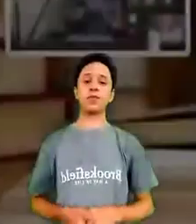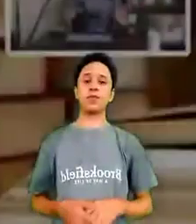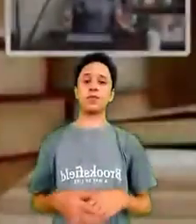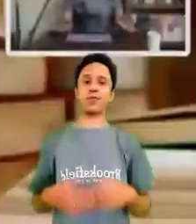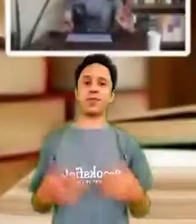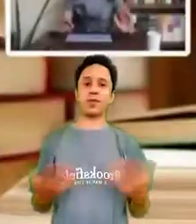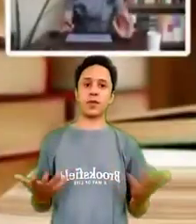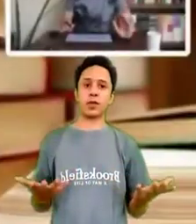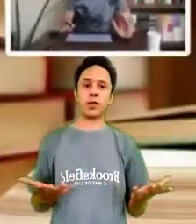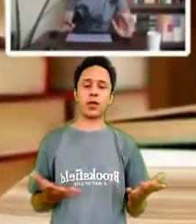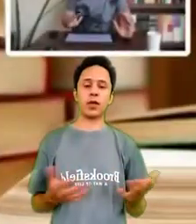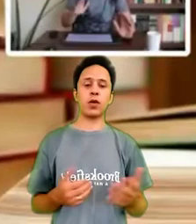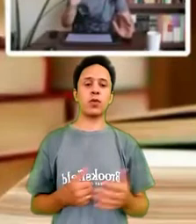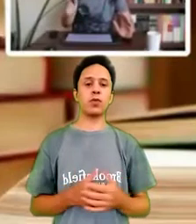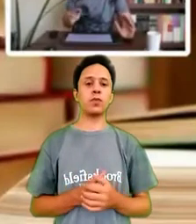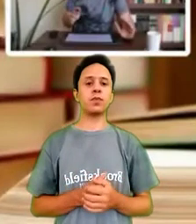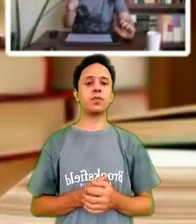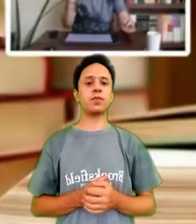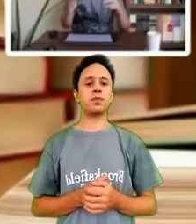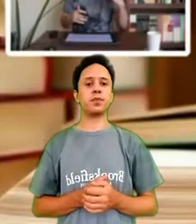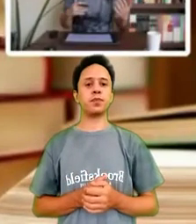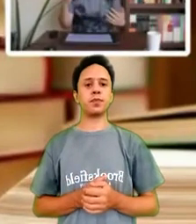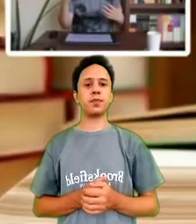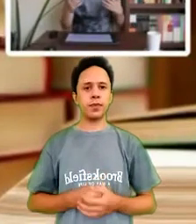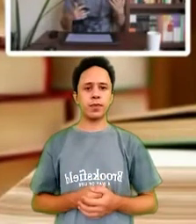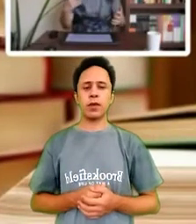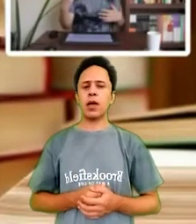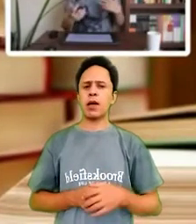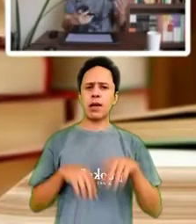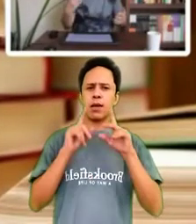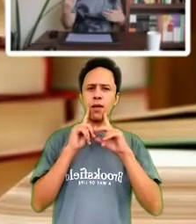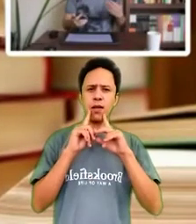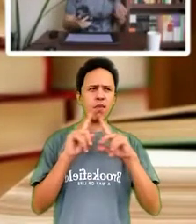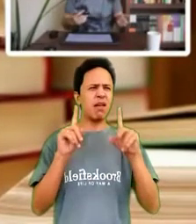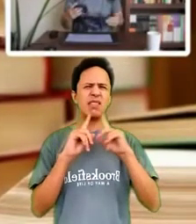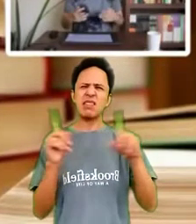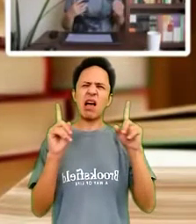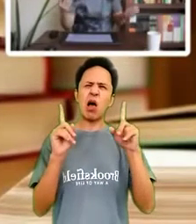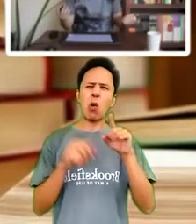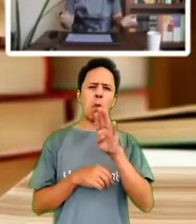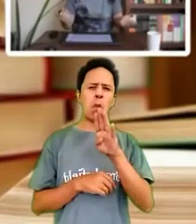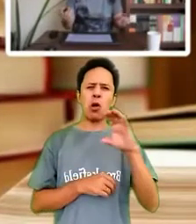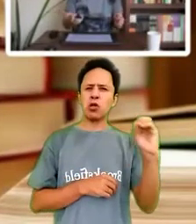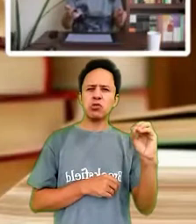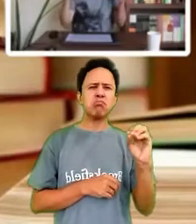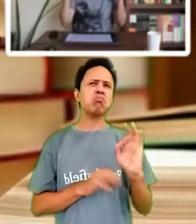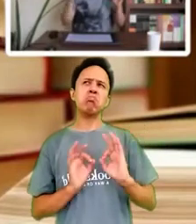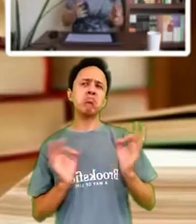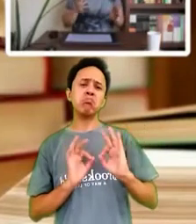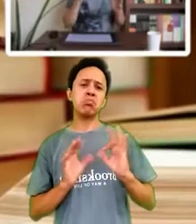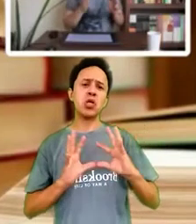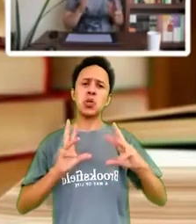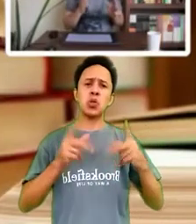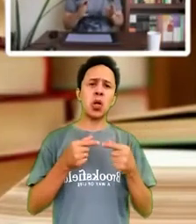Então, galera, eu não me prendi muito naquela parte lá da reclamação, sites de reclamação, boletim de ocorrência,